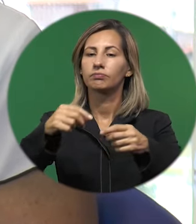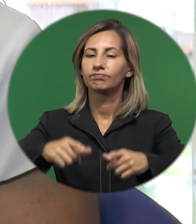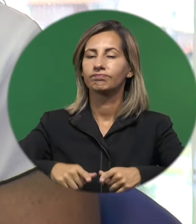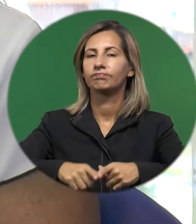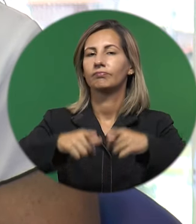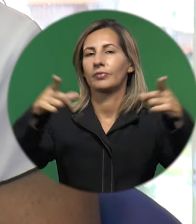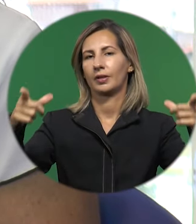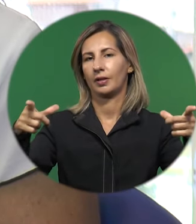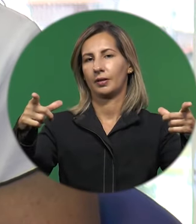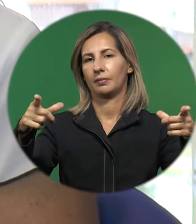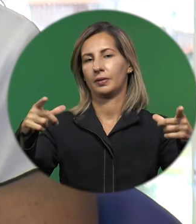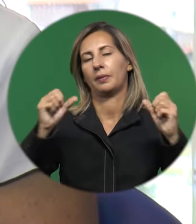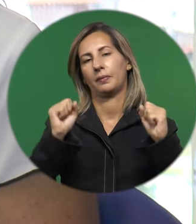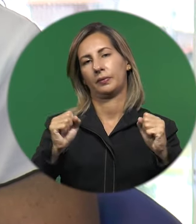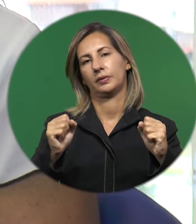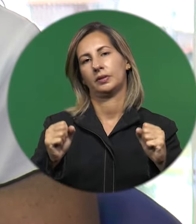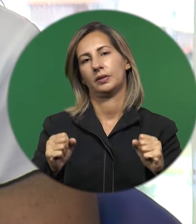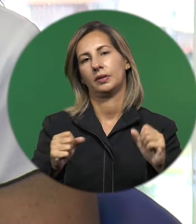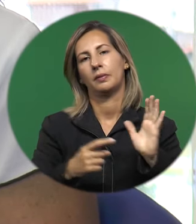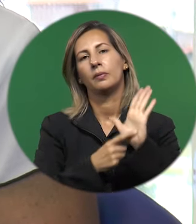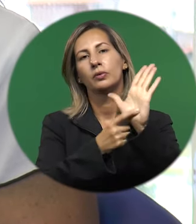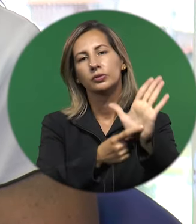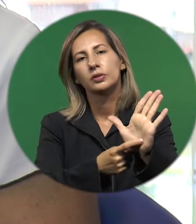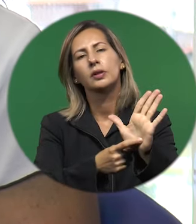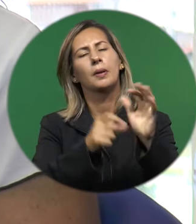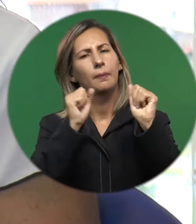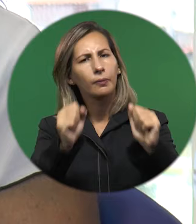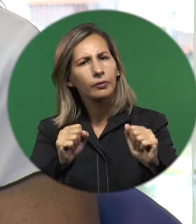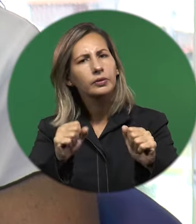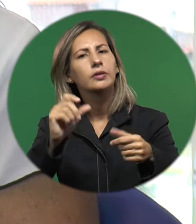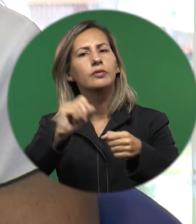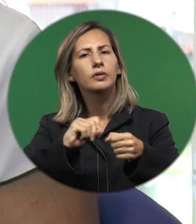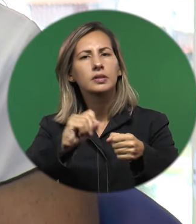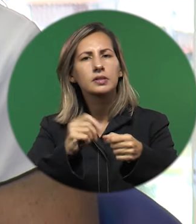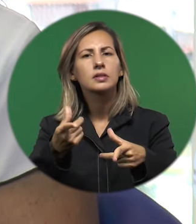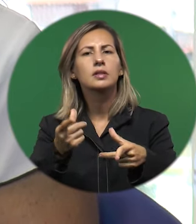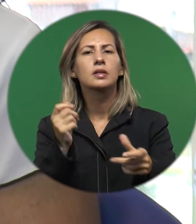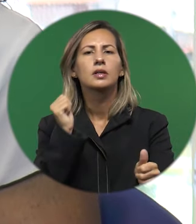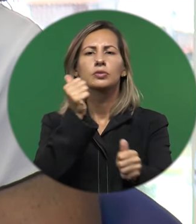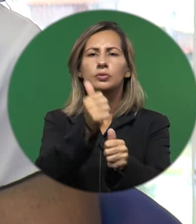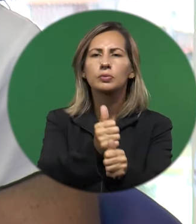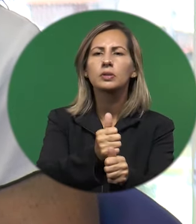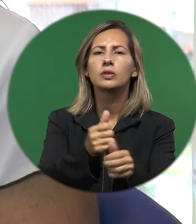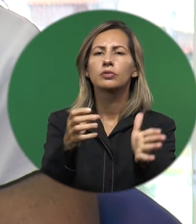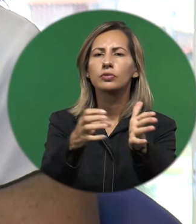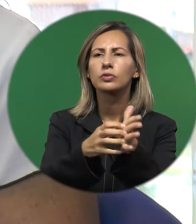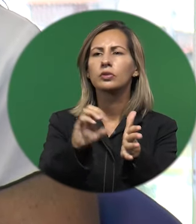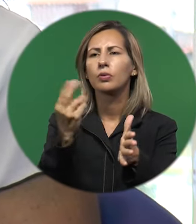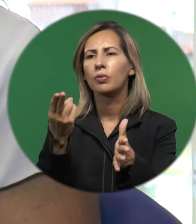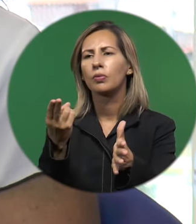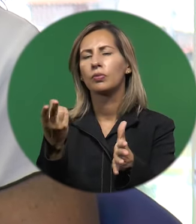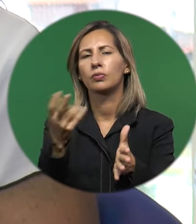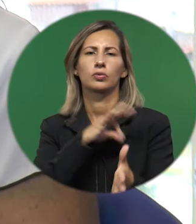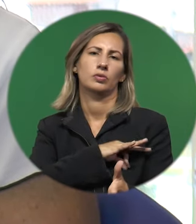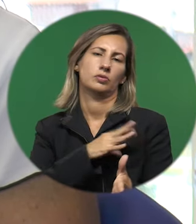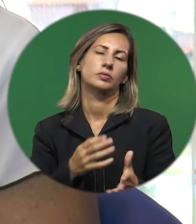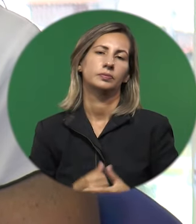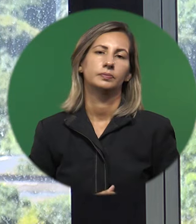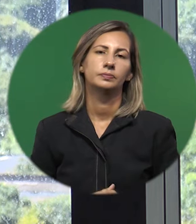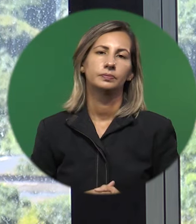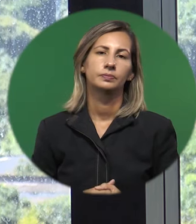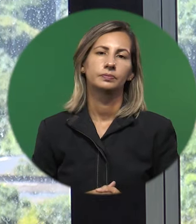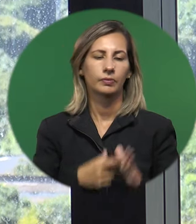tribunal abre essa oportunidade dele mostrar que é capaz de assumir aquela função ou aquele cargo